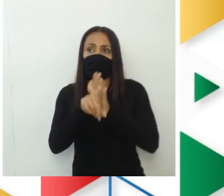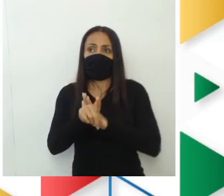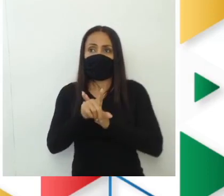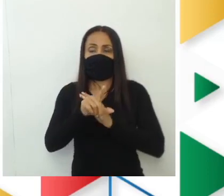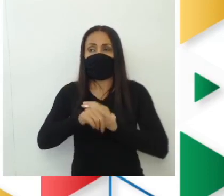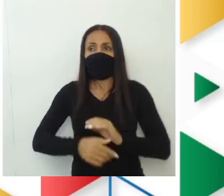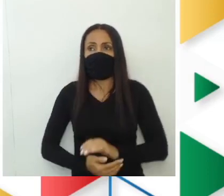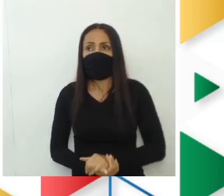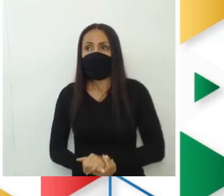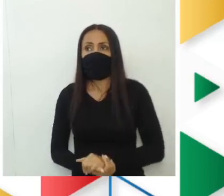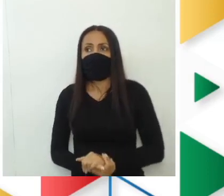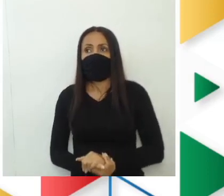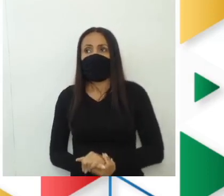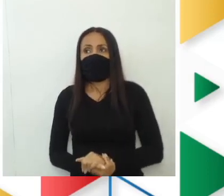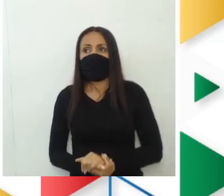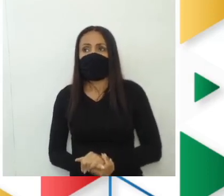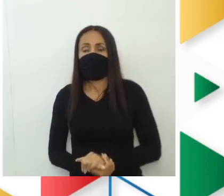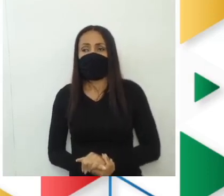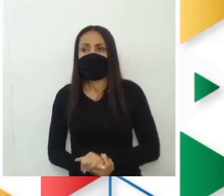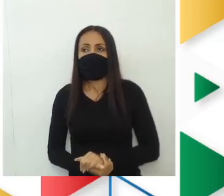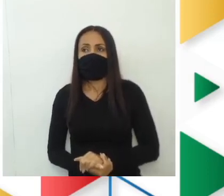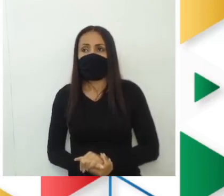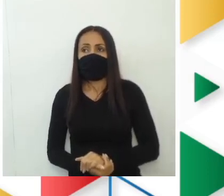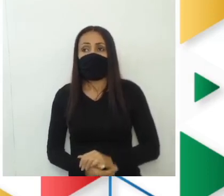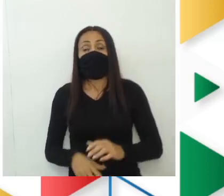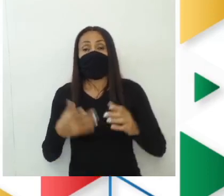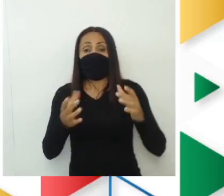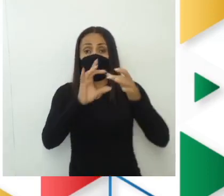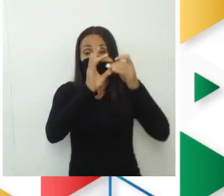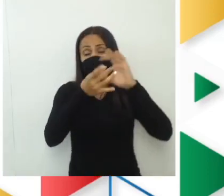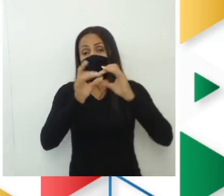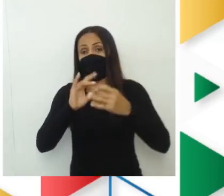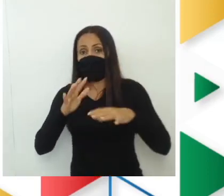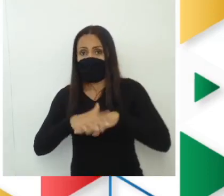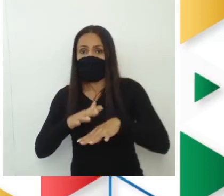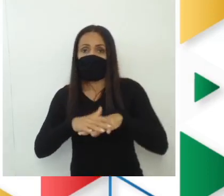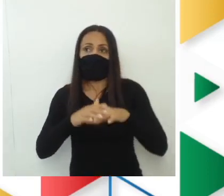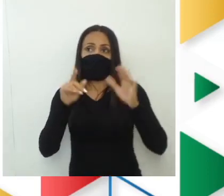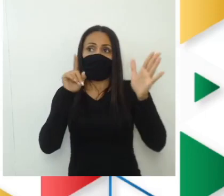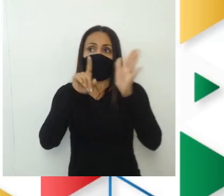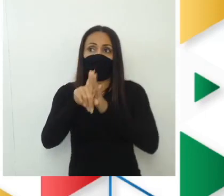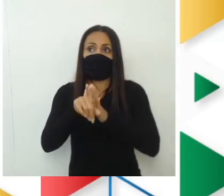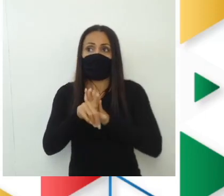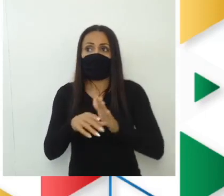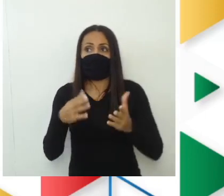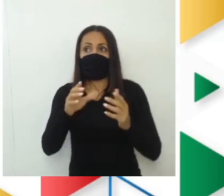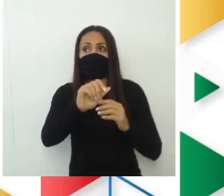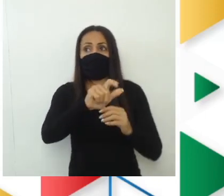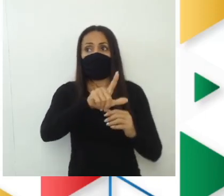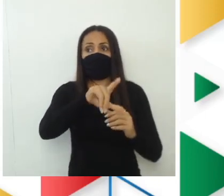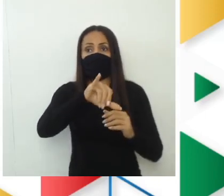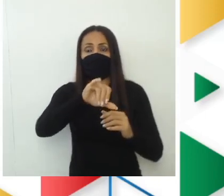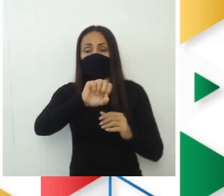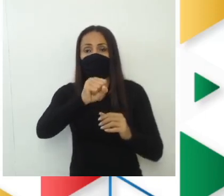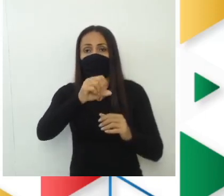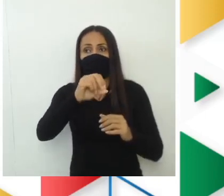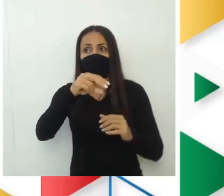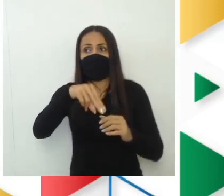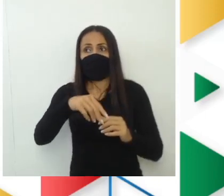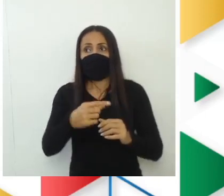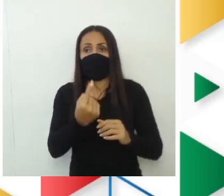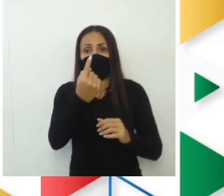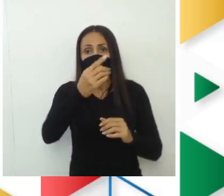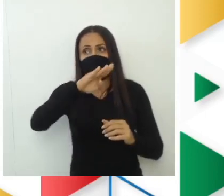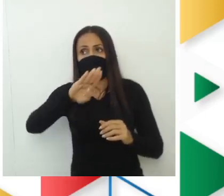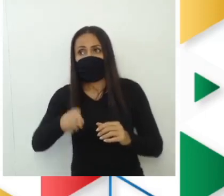Olimpíada Brasileira de Matemática. Perguntado, a Alisson diz que 1 bilhão é o mesmo que milhão